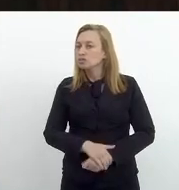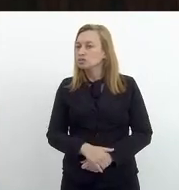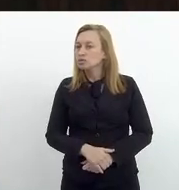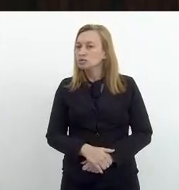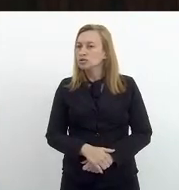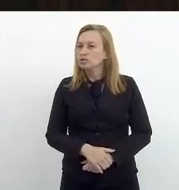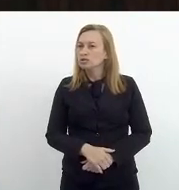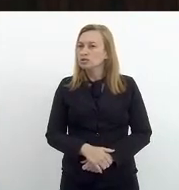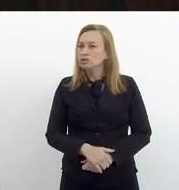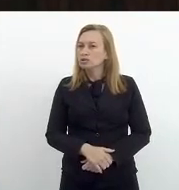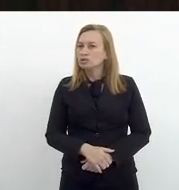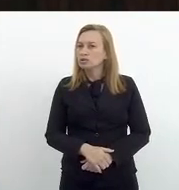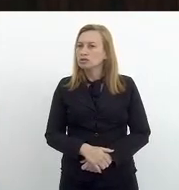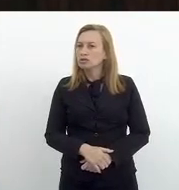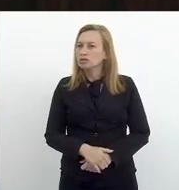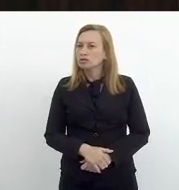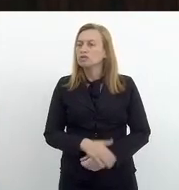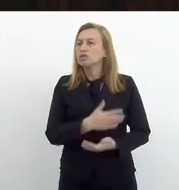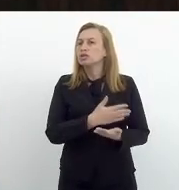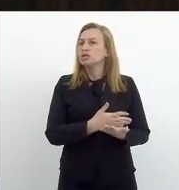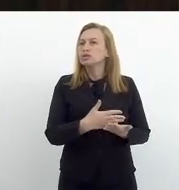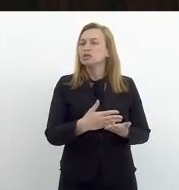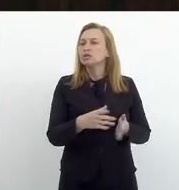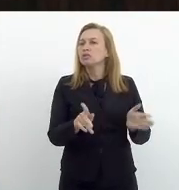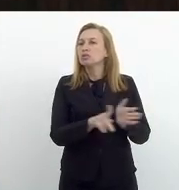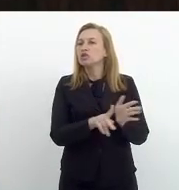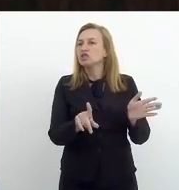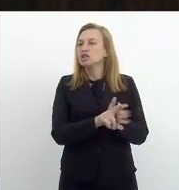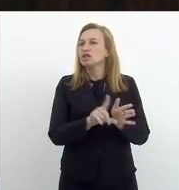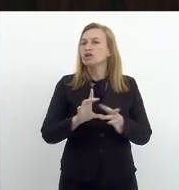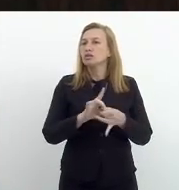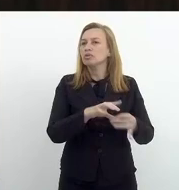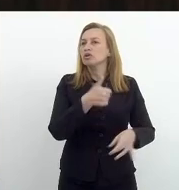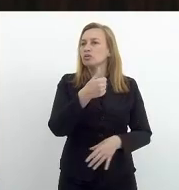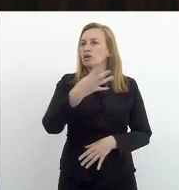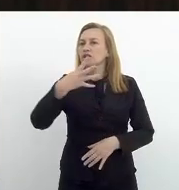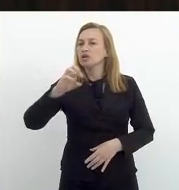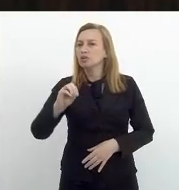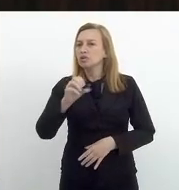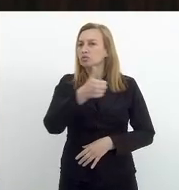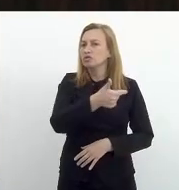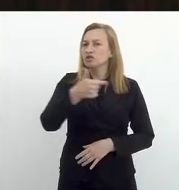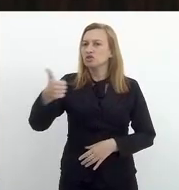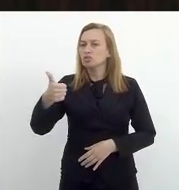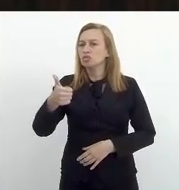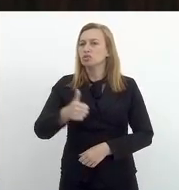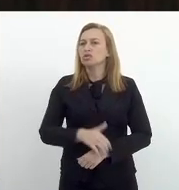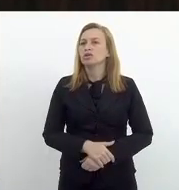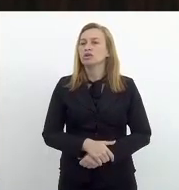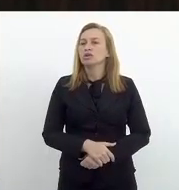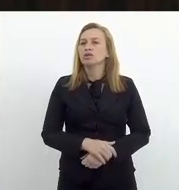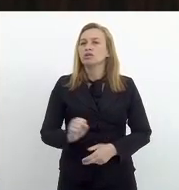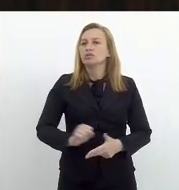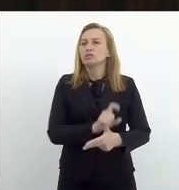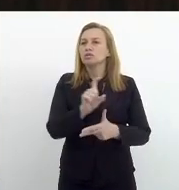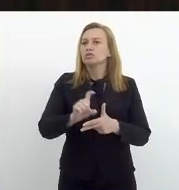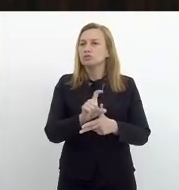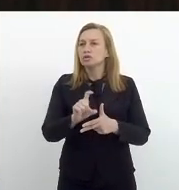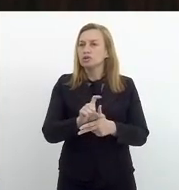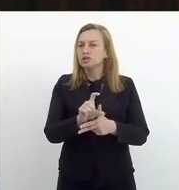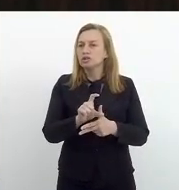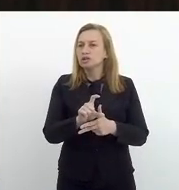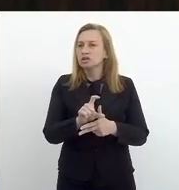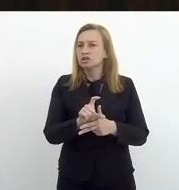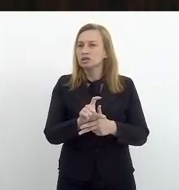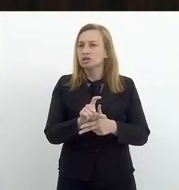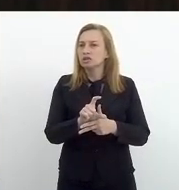favor eu tô iniciando pelo projeto de lei complementar número 48 de 2021 de autoria do Poder Executivo que